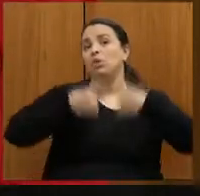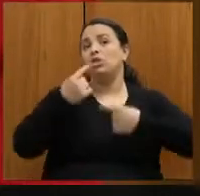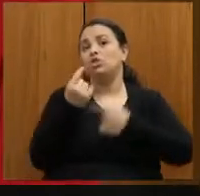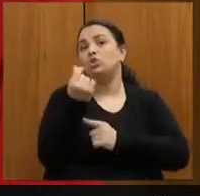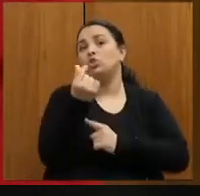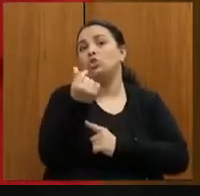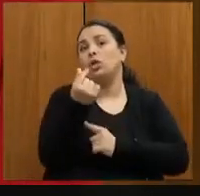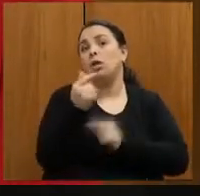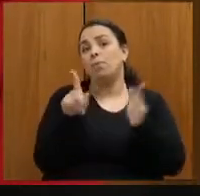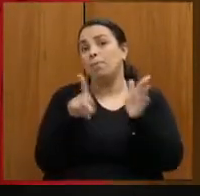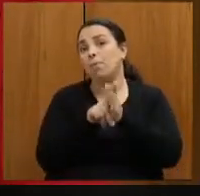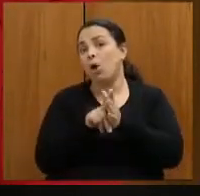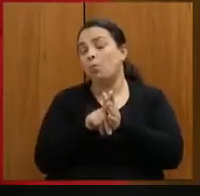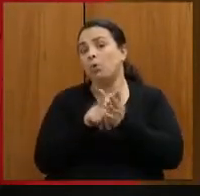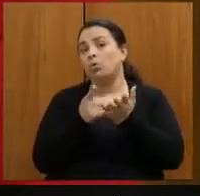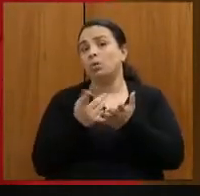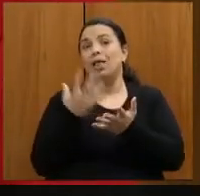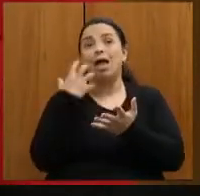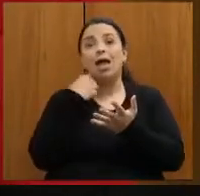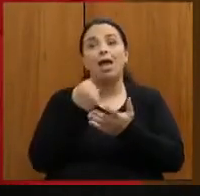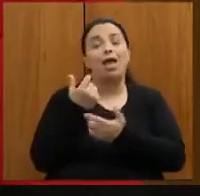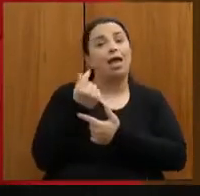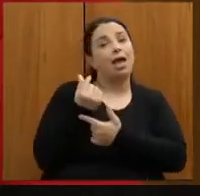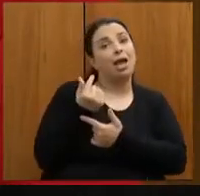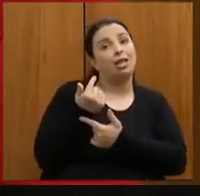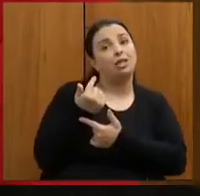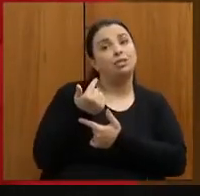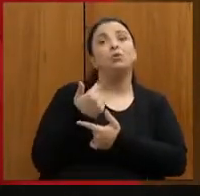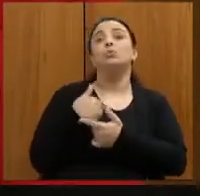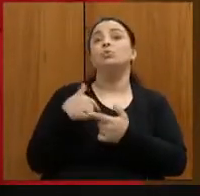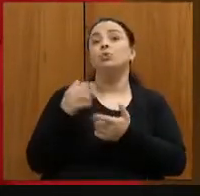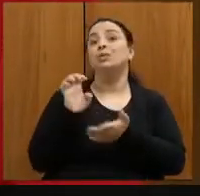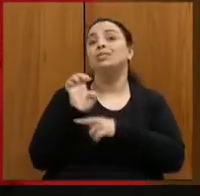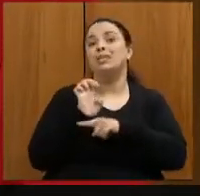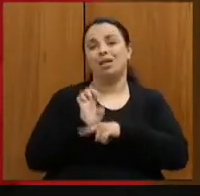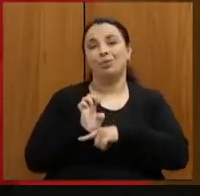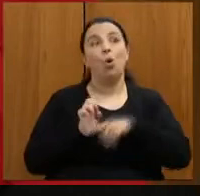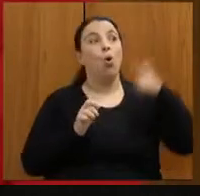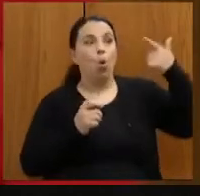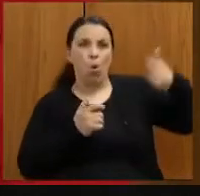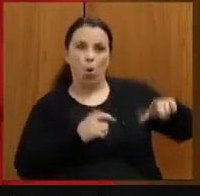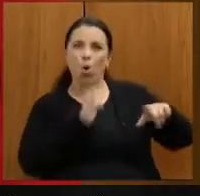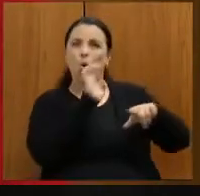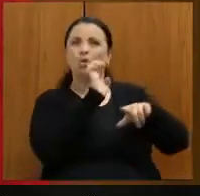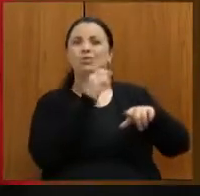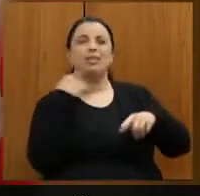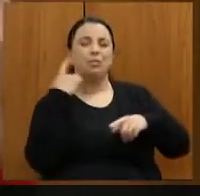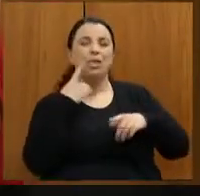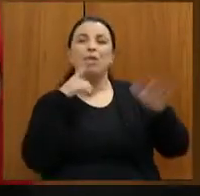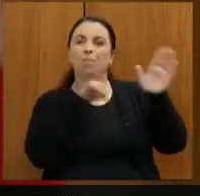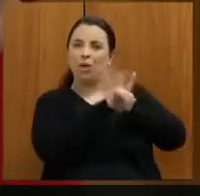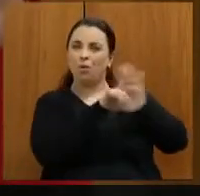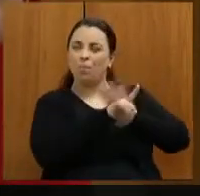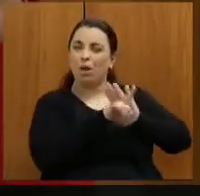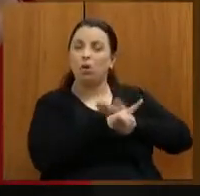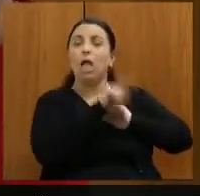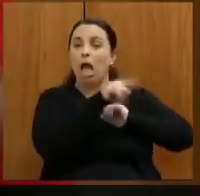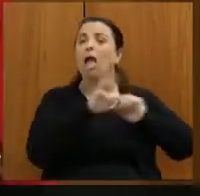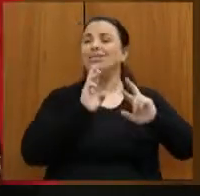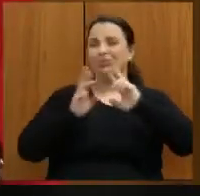cai no o estado quando outros deputados perguntam ele discutir sem políticas ele discute sim